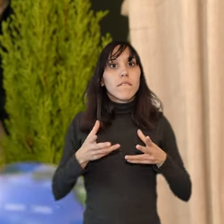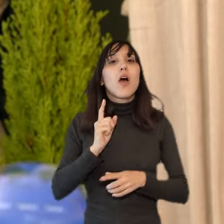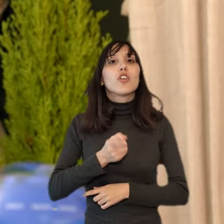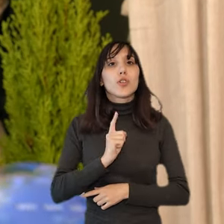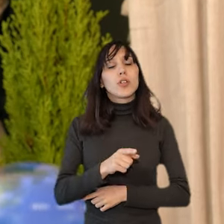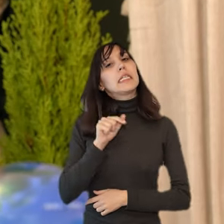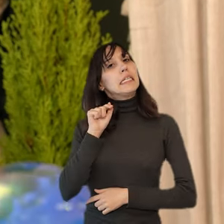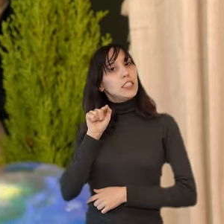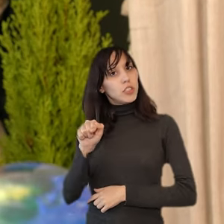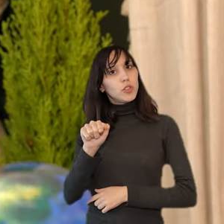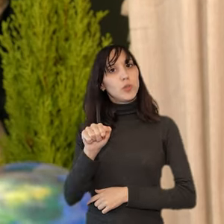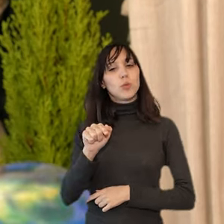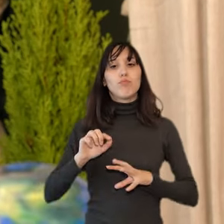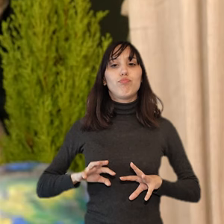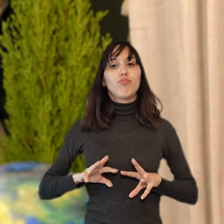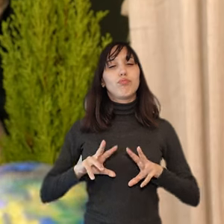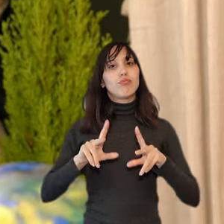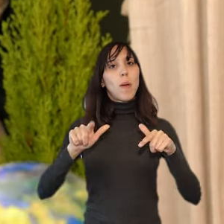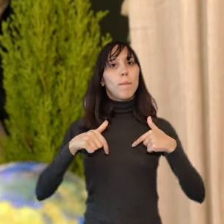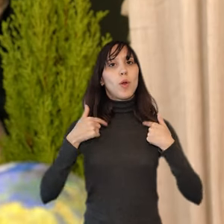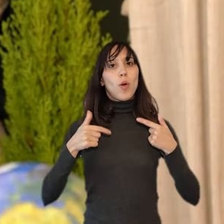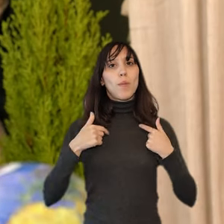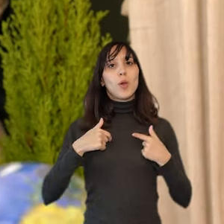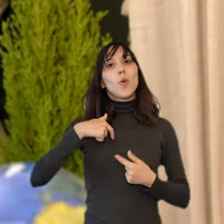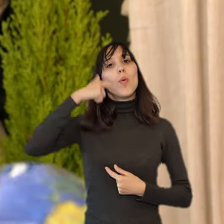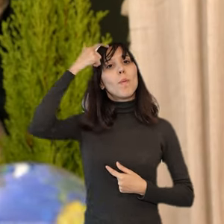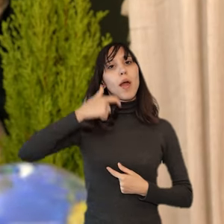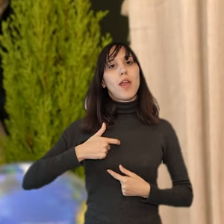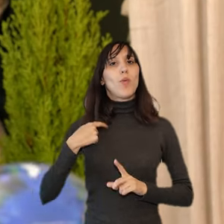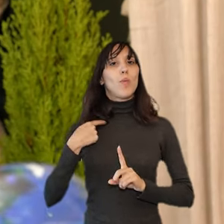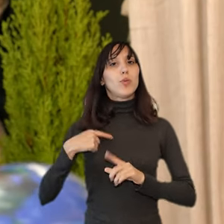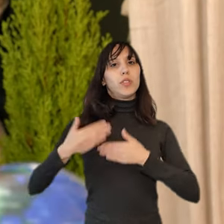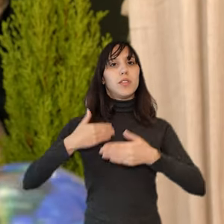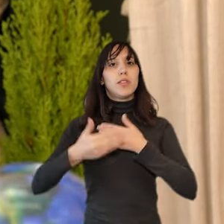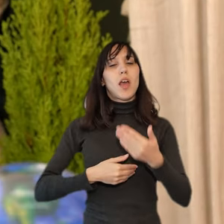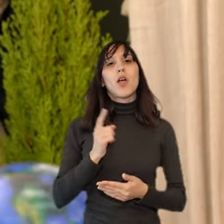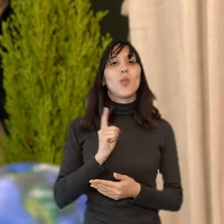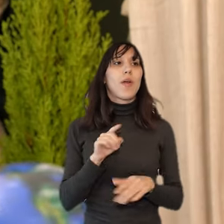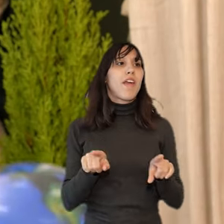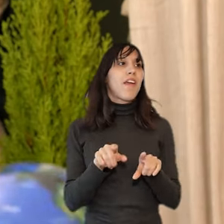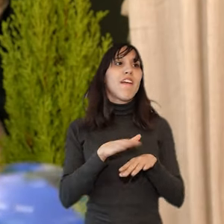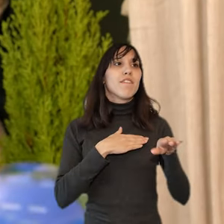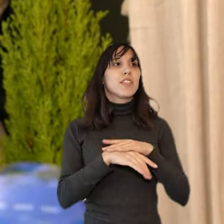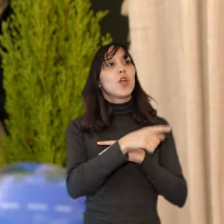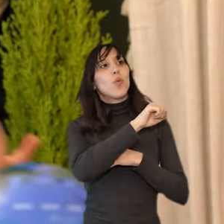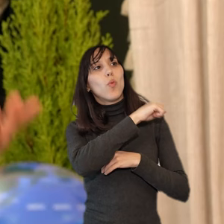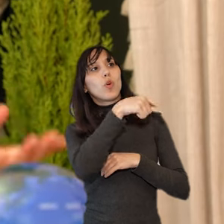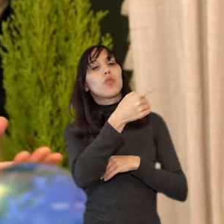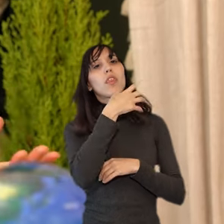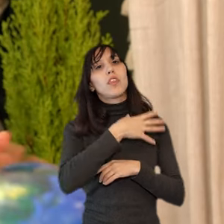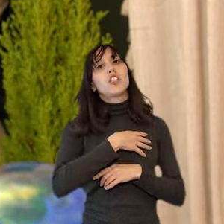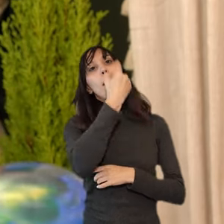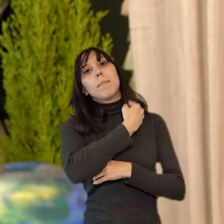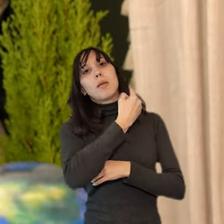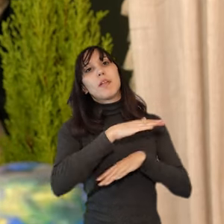é por aí que se desenvolve o nosso potencial humano não é não é fazendo aquilo que os outros nos dizem que nós Devíamos fazer os